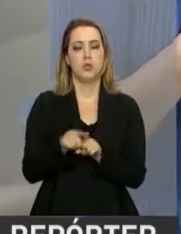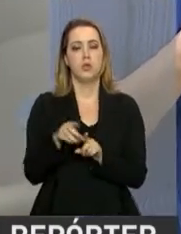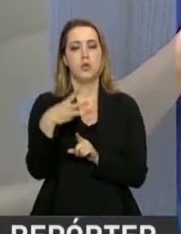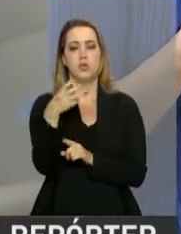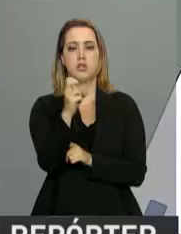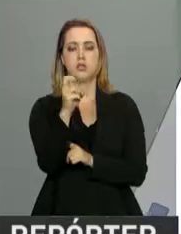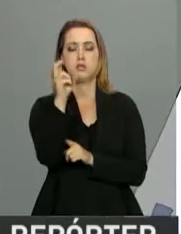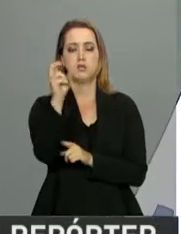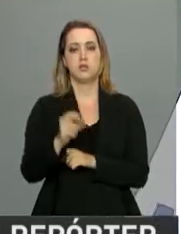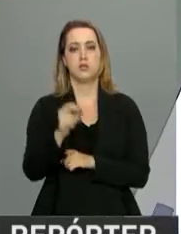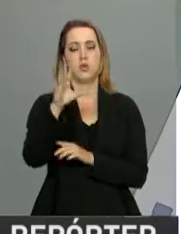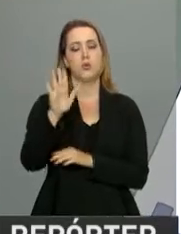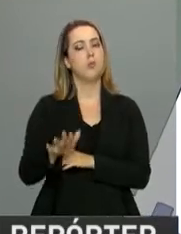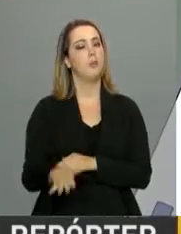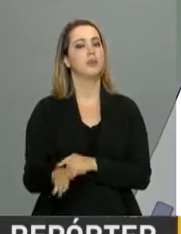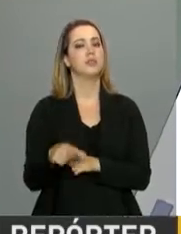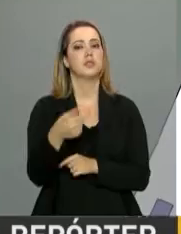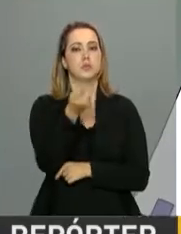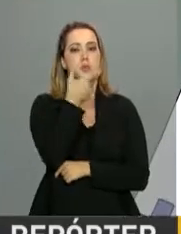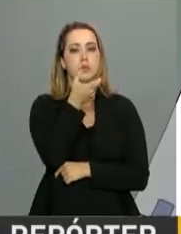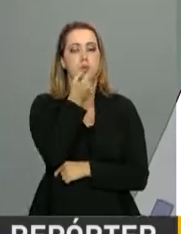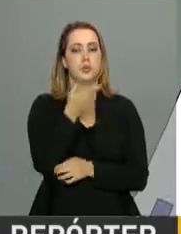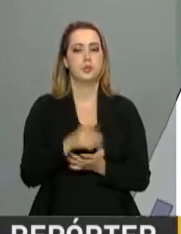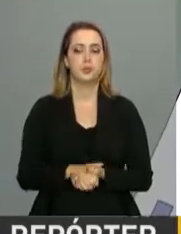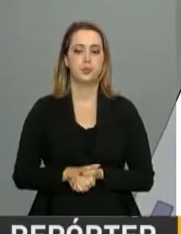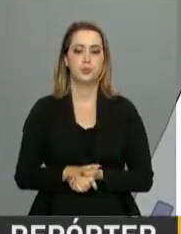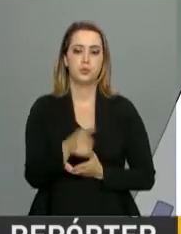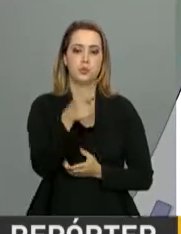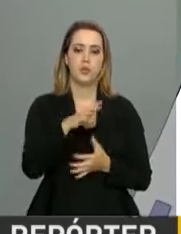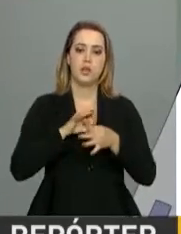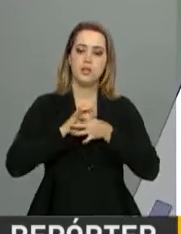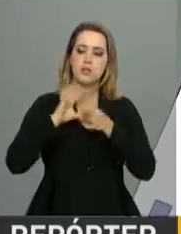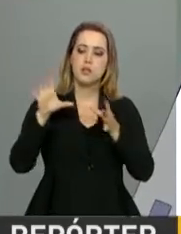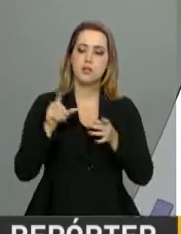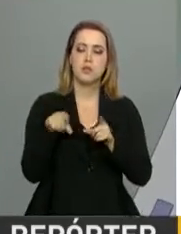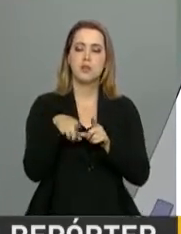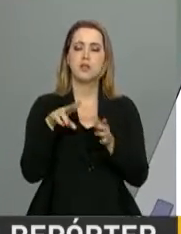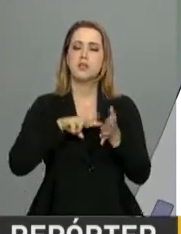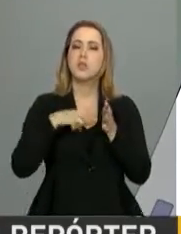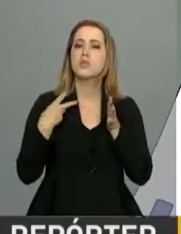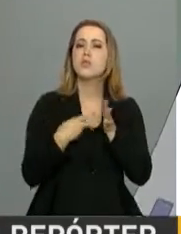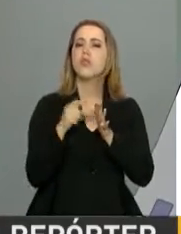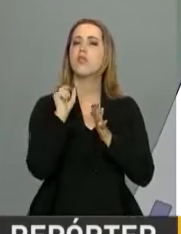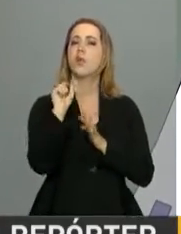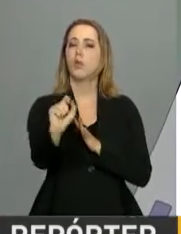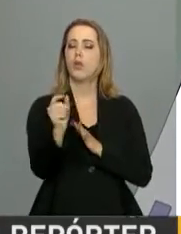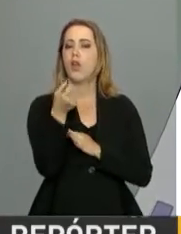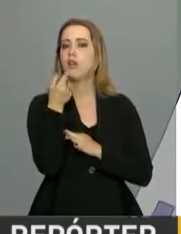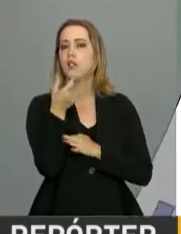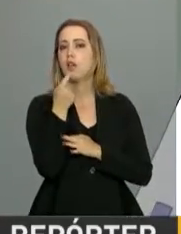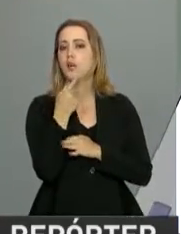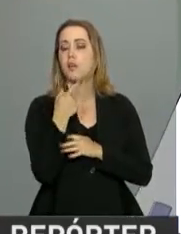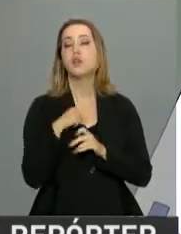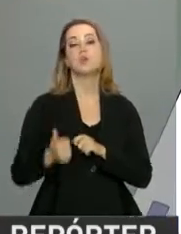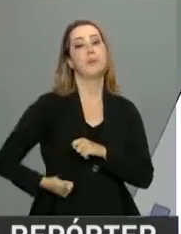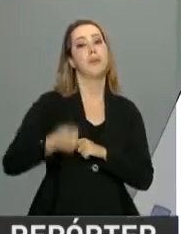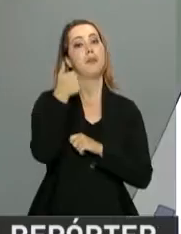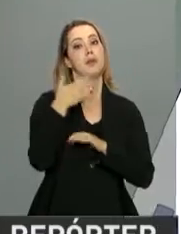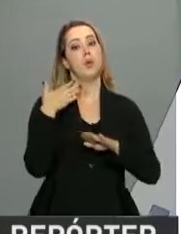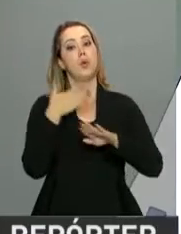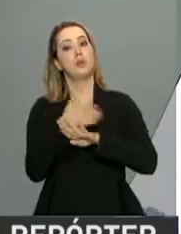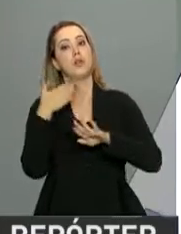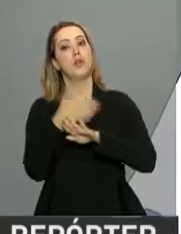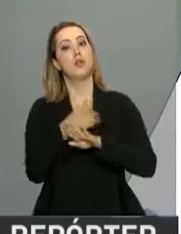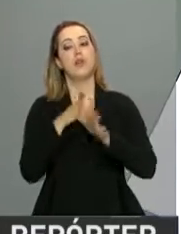mais barato. Essa liberação significa aumentar a acessibilidade da população brasileira aos medicamentos que estão na